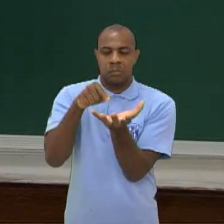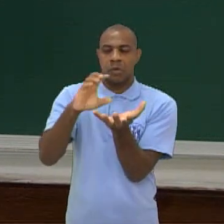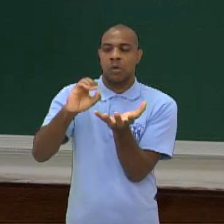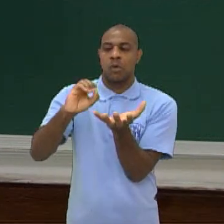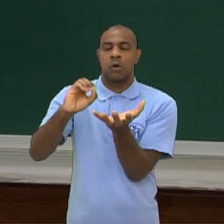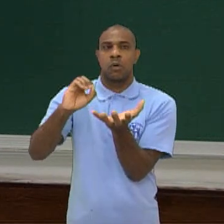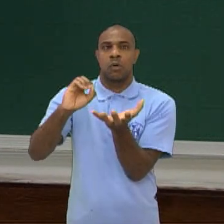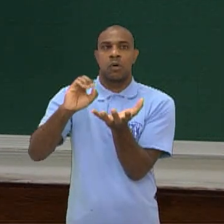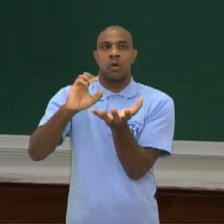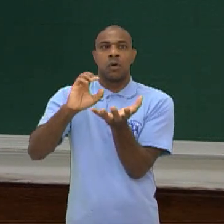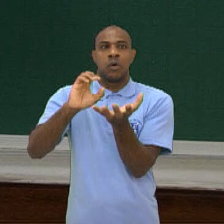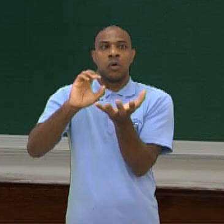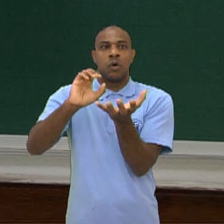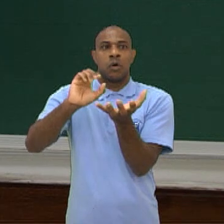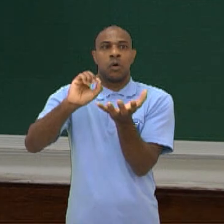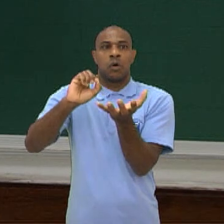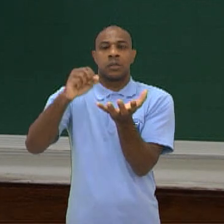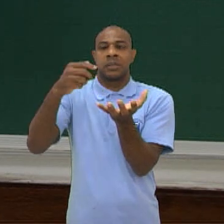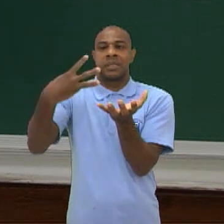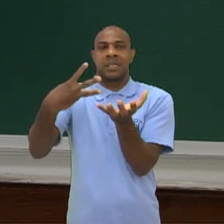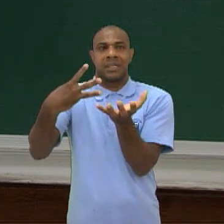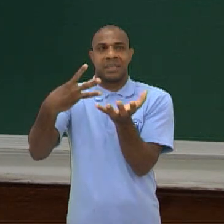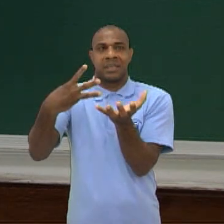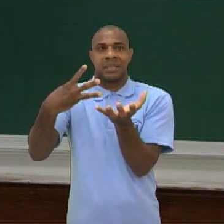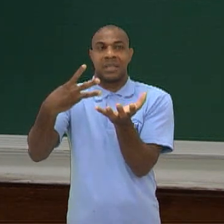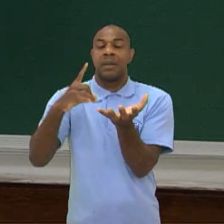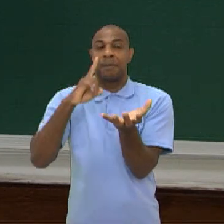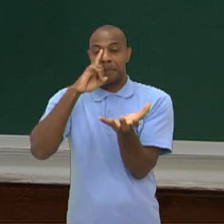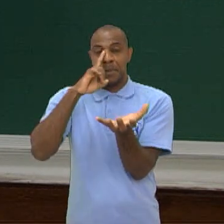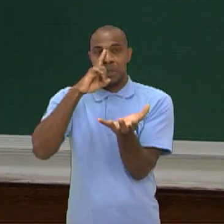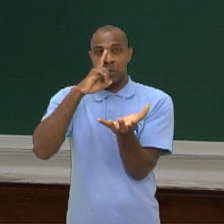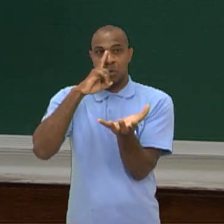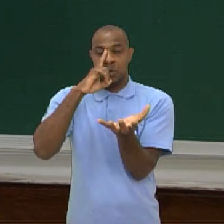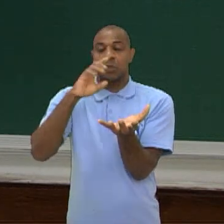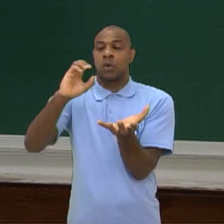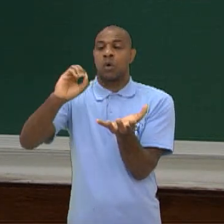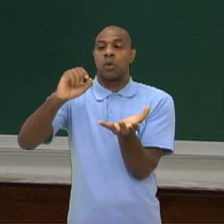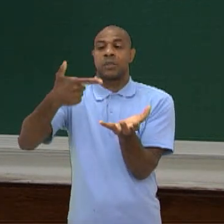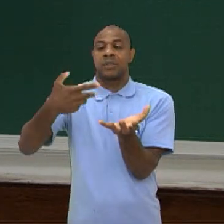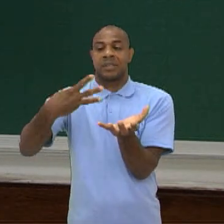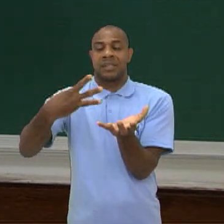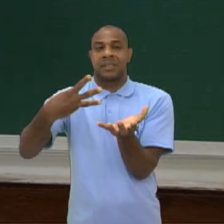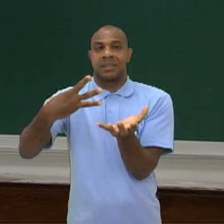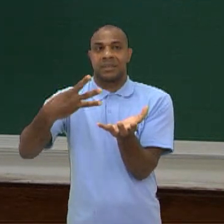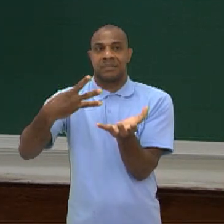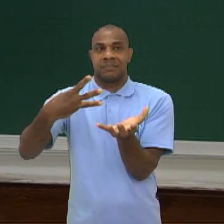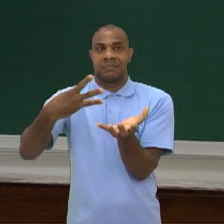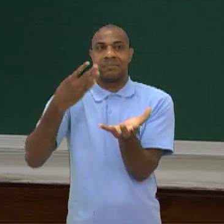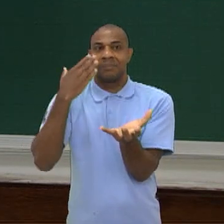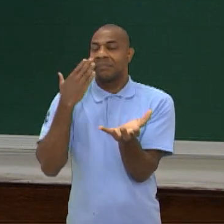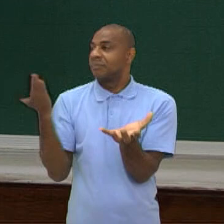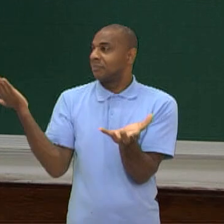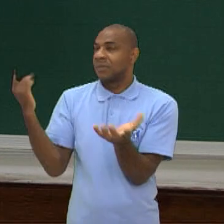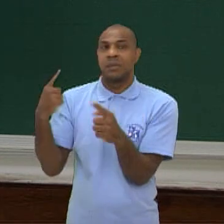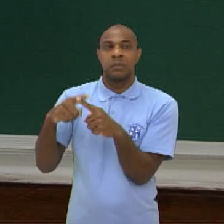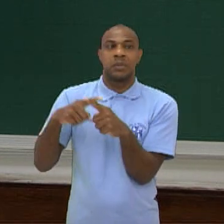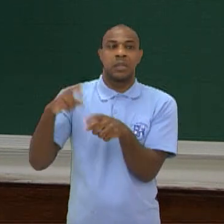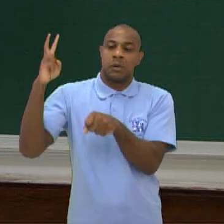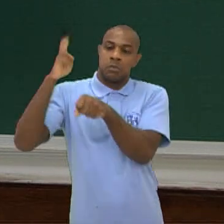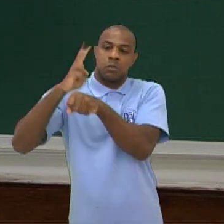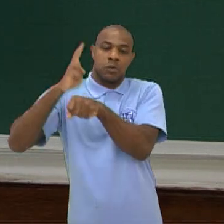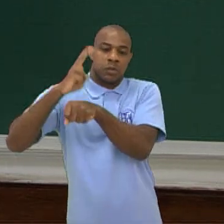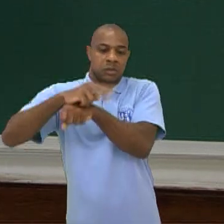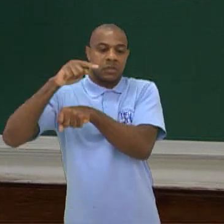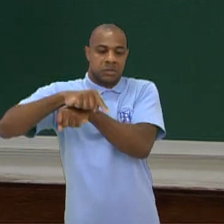gás que aqui pra gente é extremamente tóxico. Mas lá onde ele fica na camada de ozônio, ele é extremamente importante, porque ele protege a